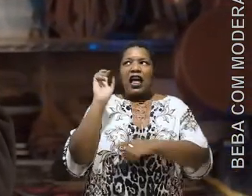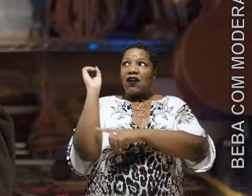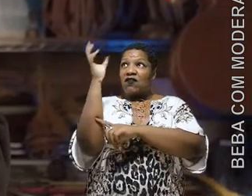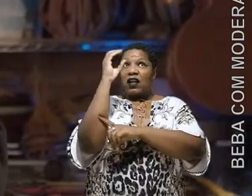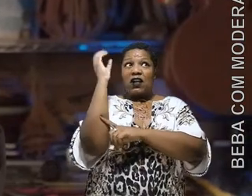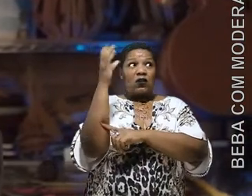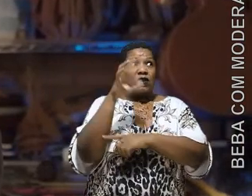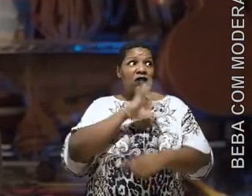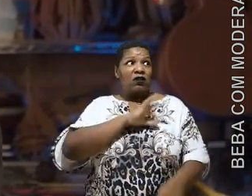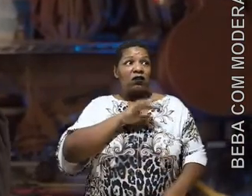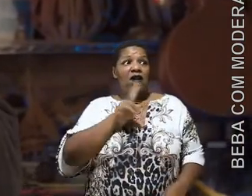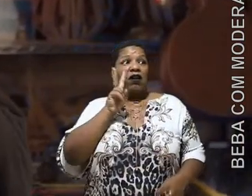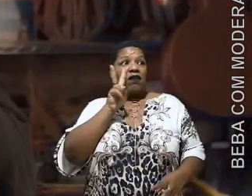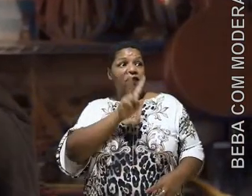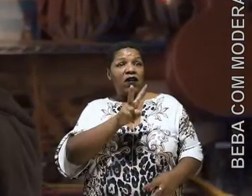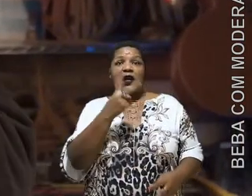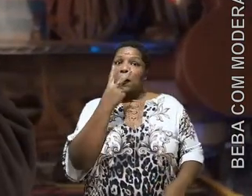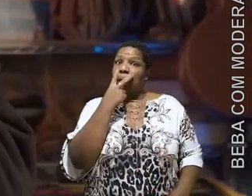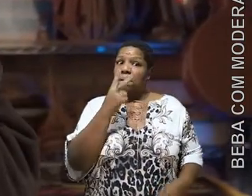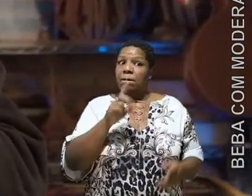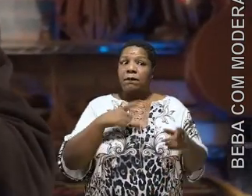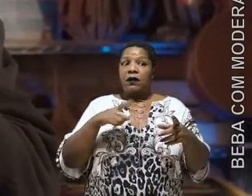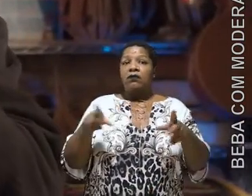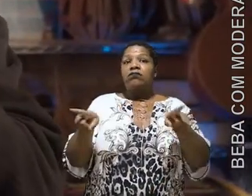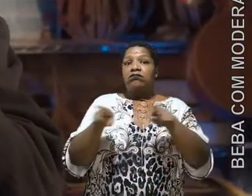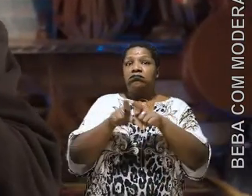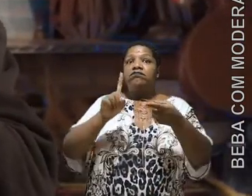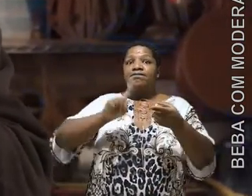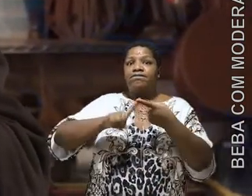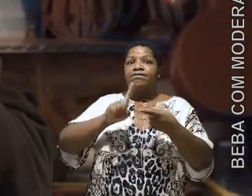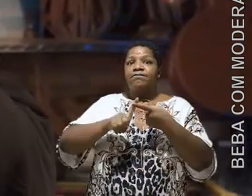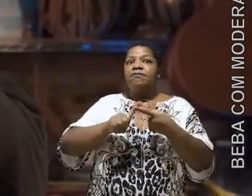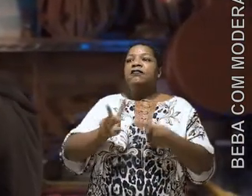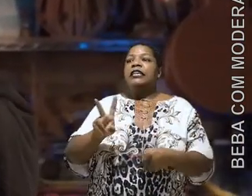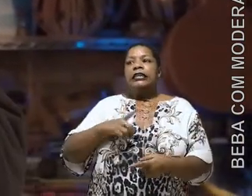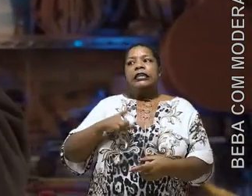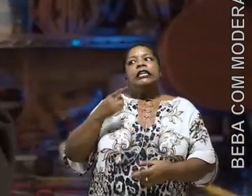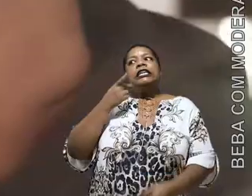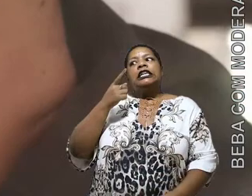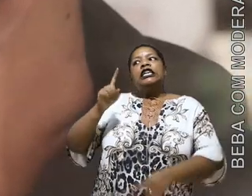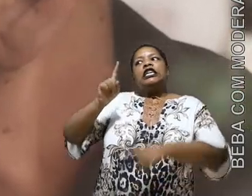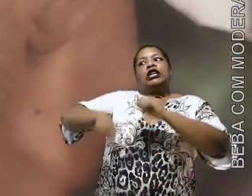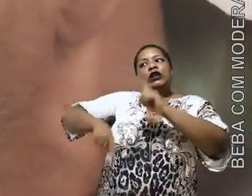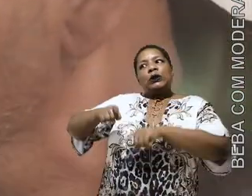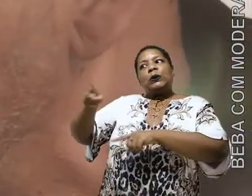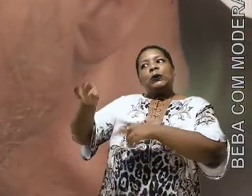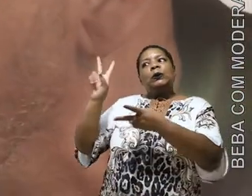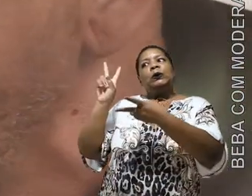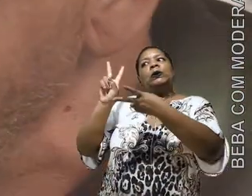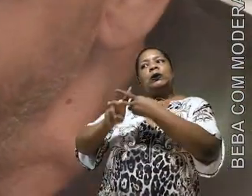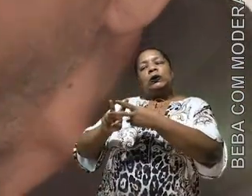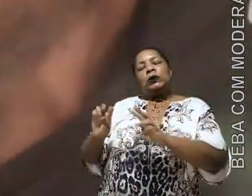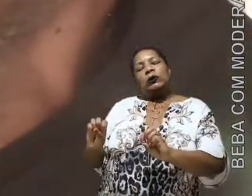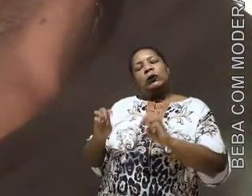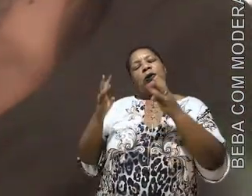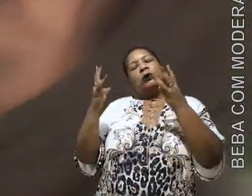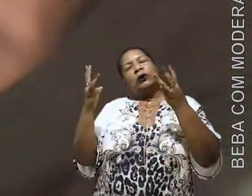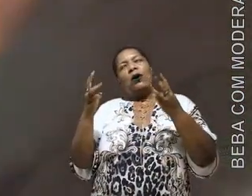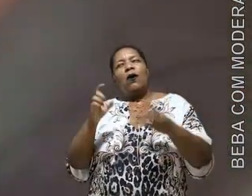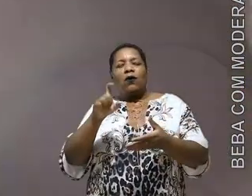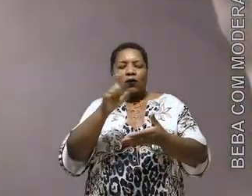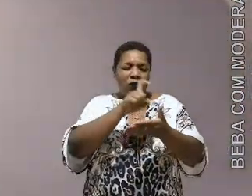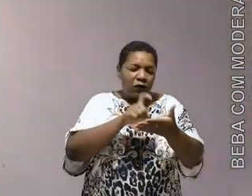viatura vaca Vila Verde Vingança e o viciado bicho vilão vizinhança Felipe xingou Seridó